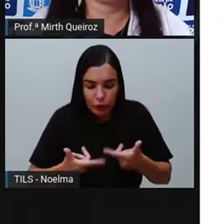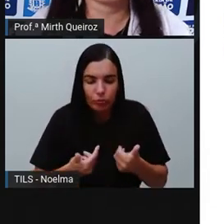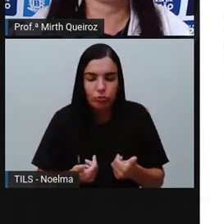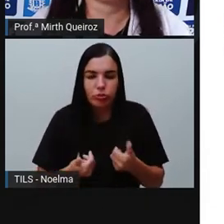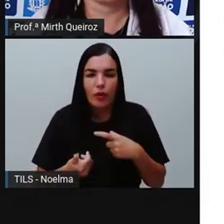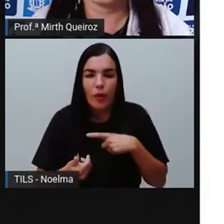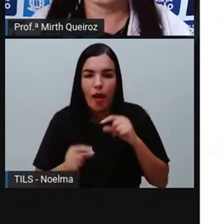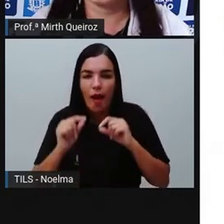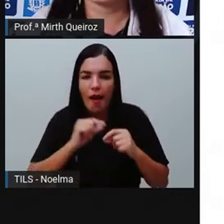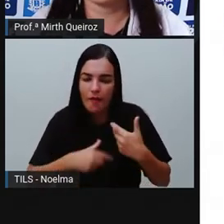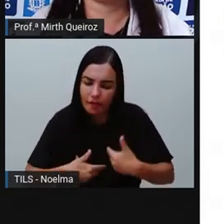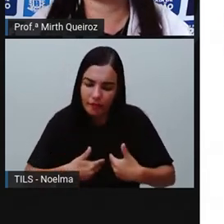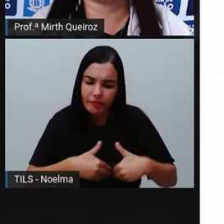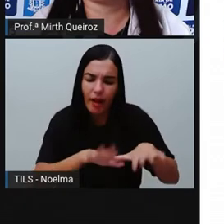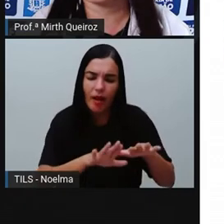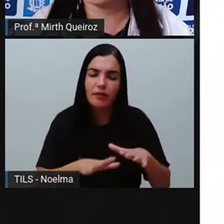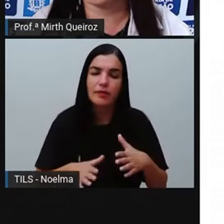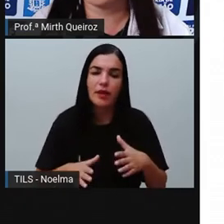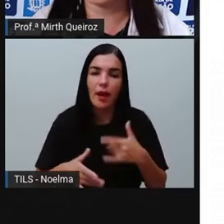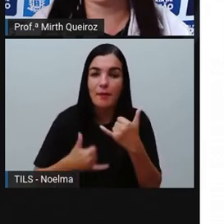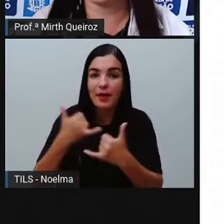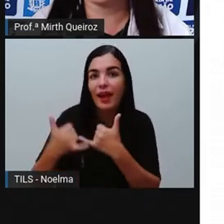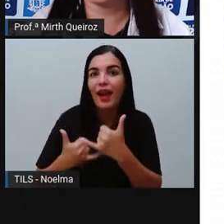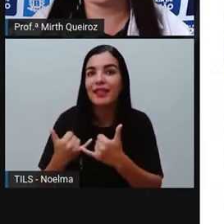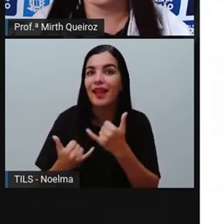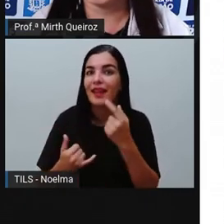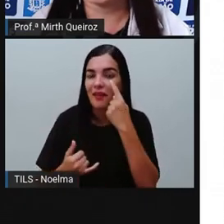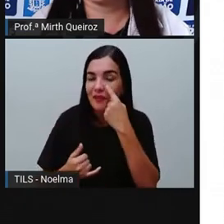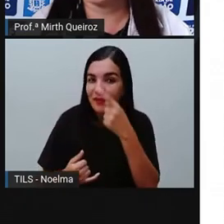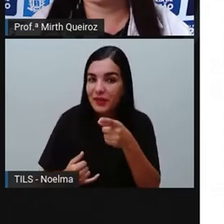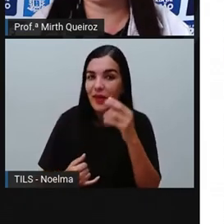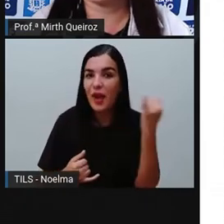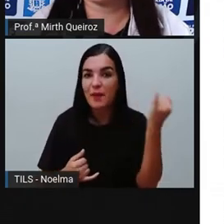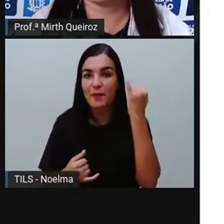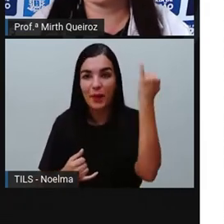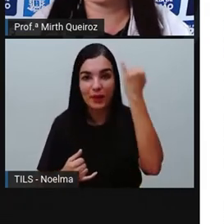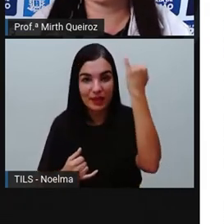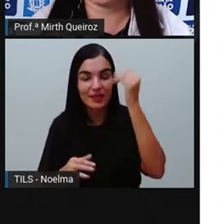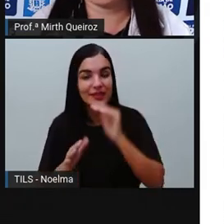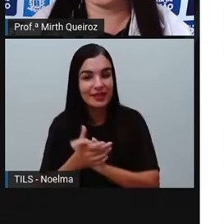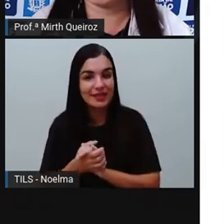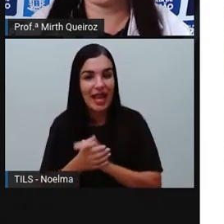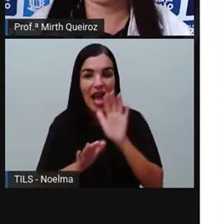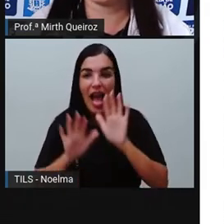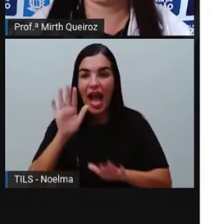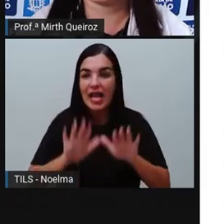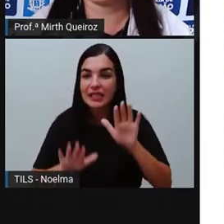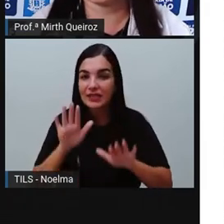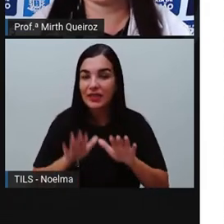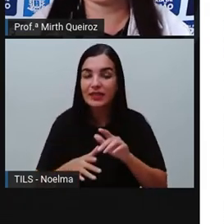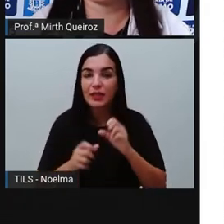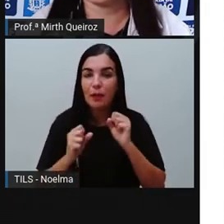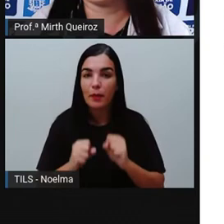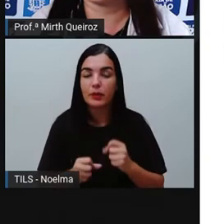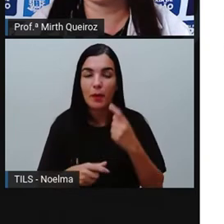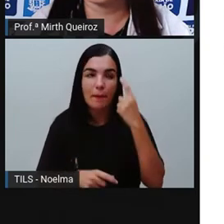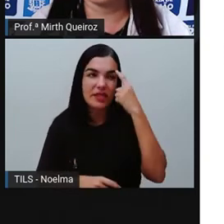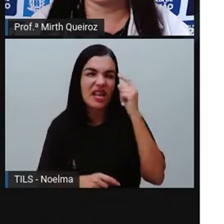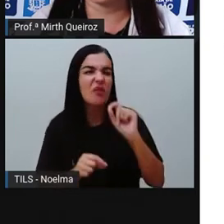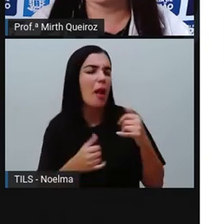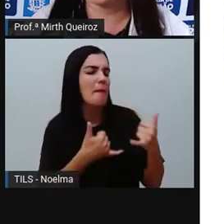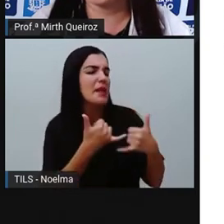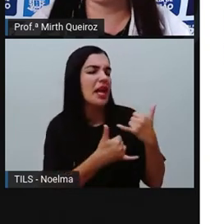das brincadeiras. Olha aí como as brincadeiras são importantes. Às vezes vocês podem estar pensando que as brincadeiras são